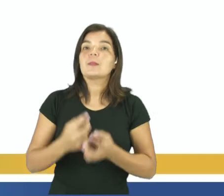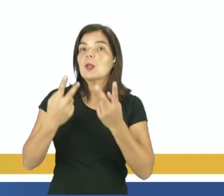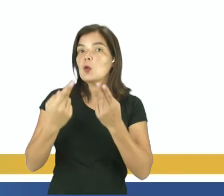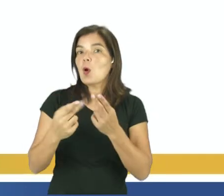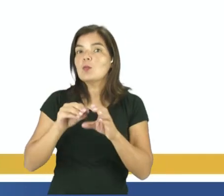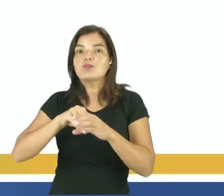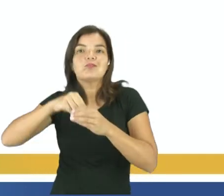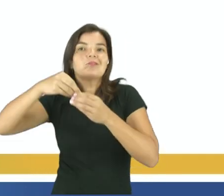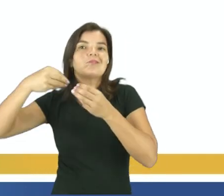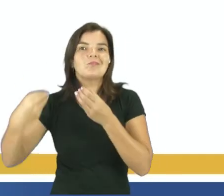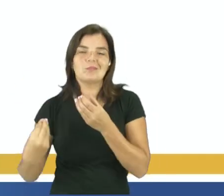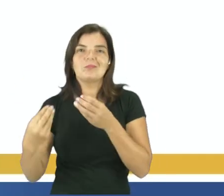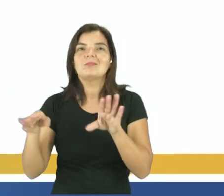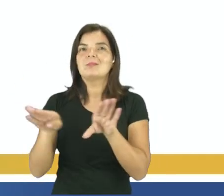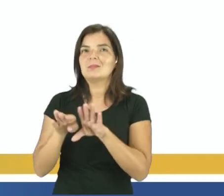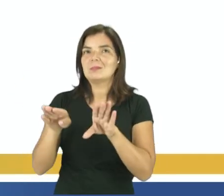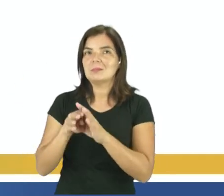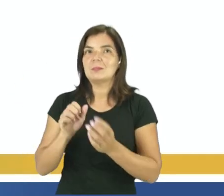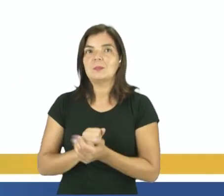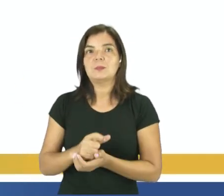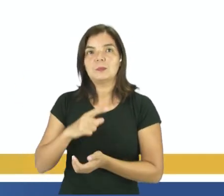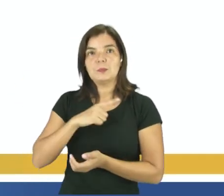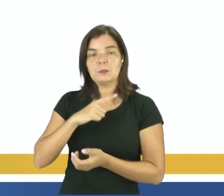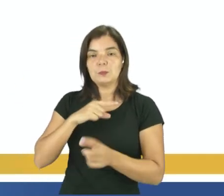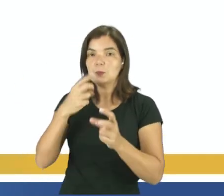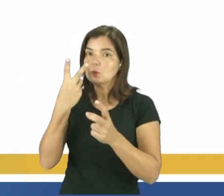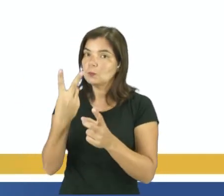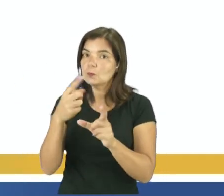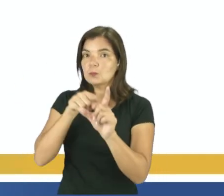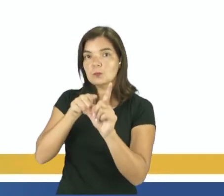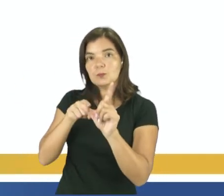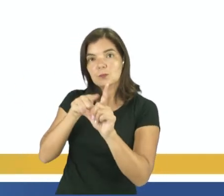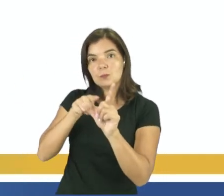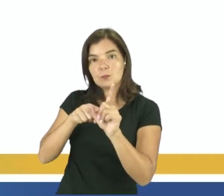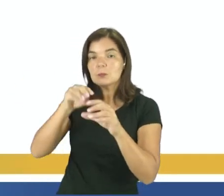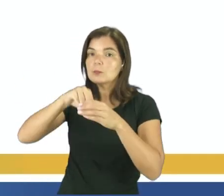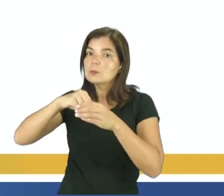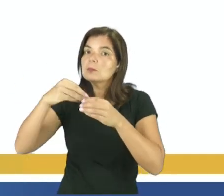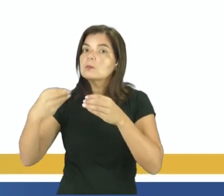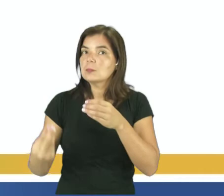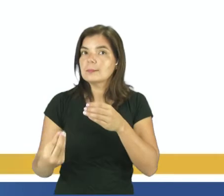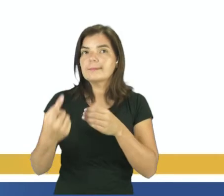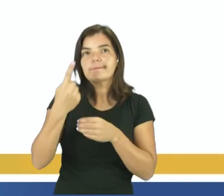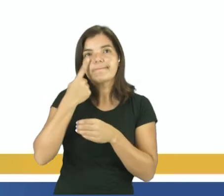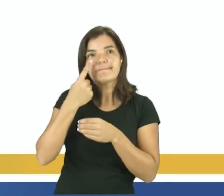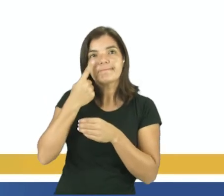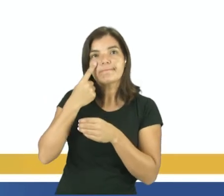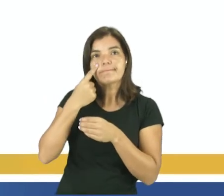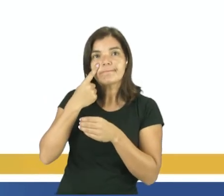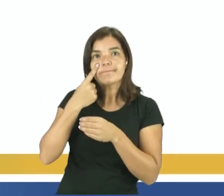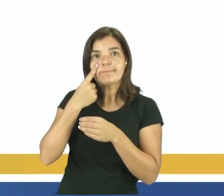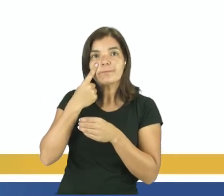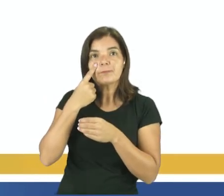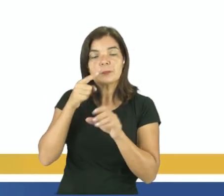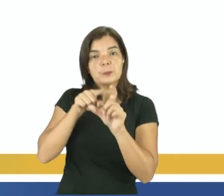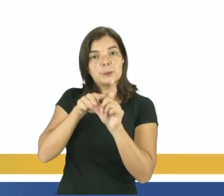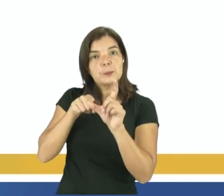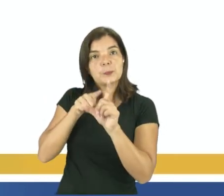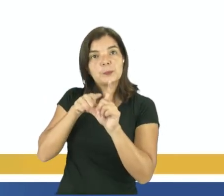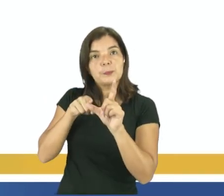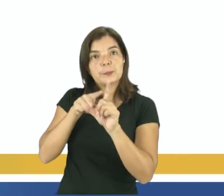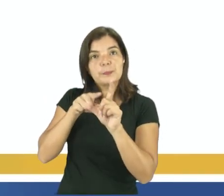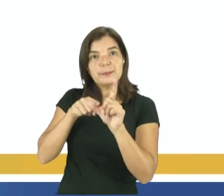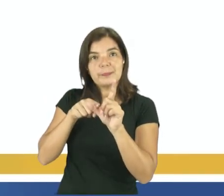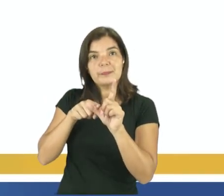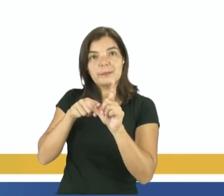para os alternos externos. Se eu tenho dois ângulos alternos externos, repare que aqui eu posso pensar nesse ângulo